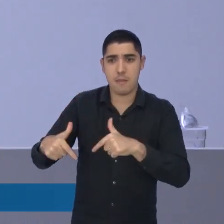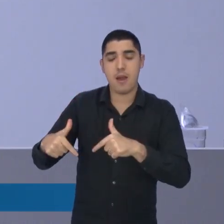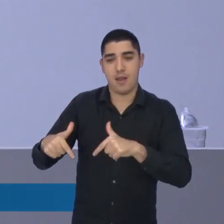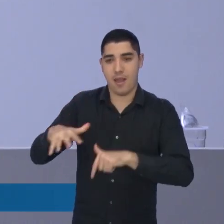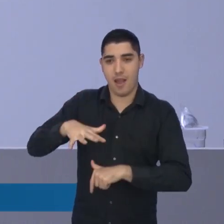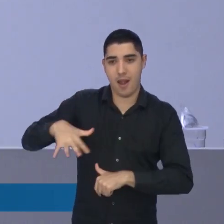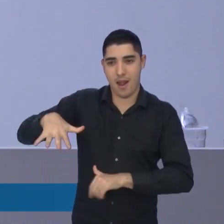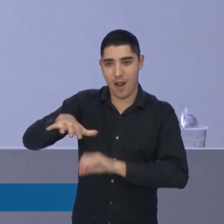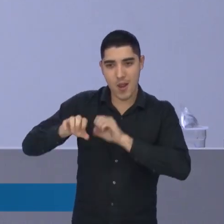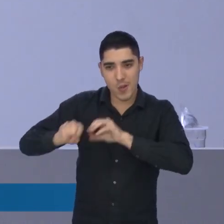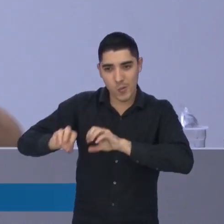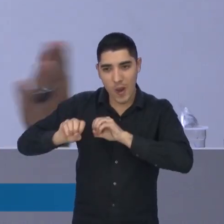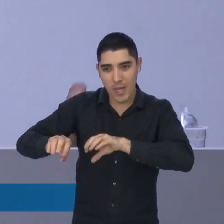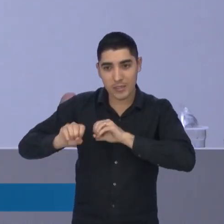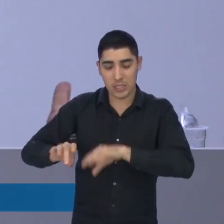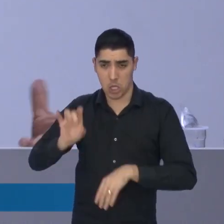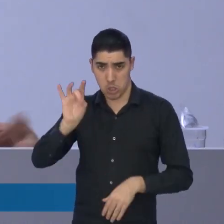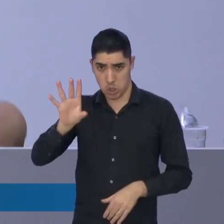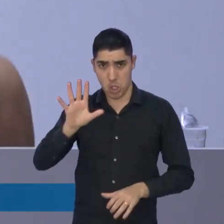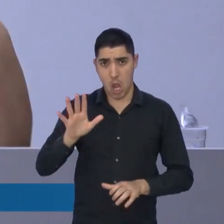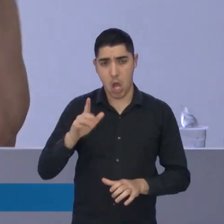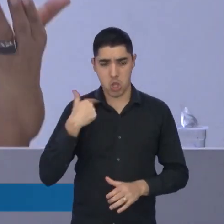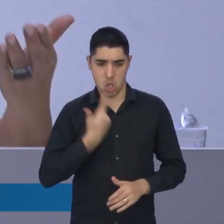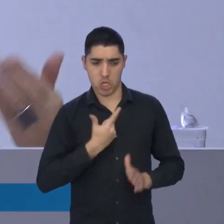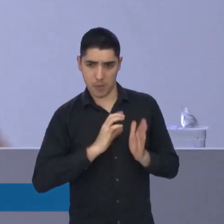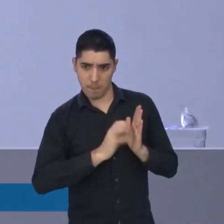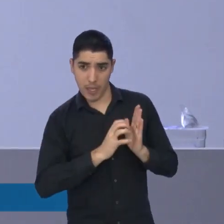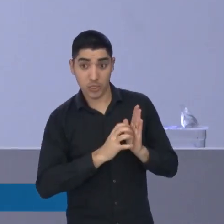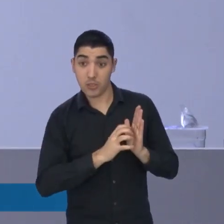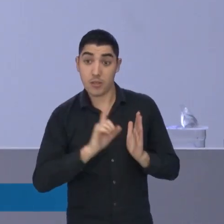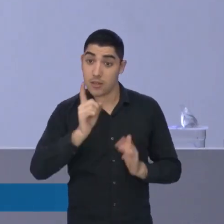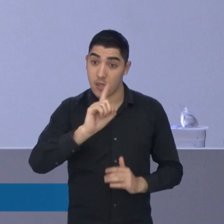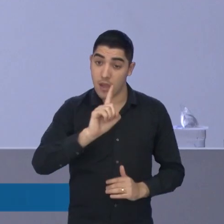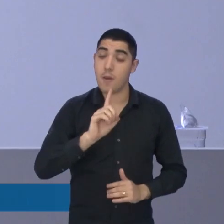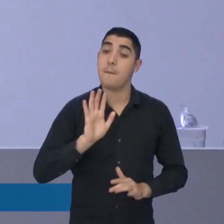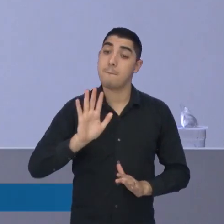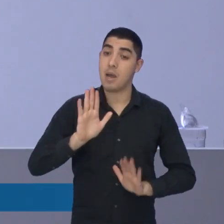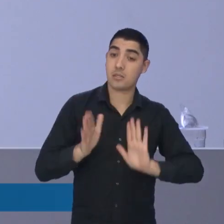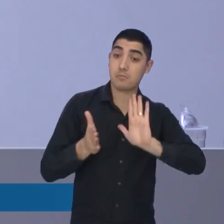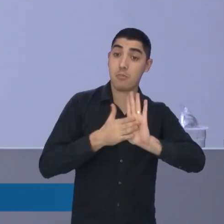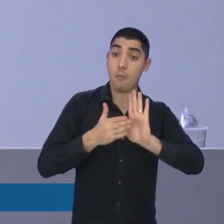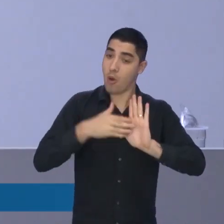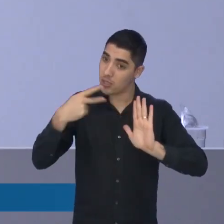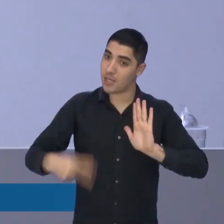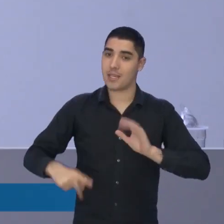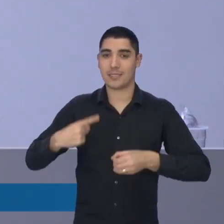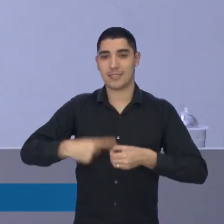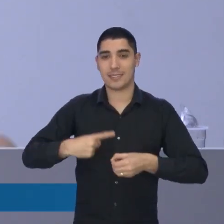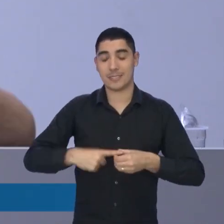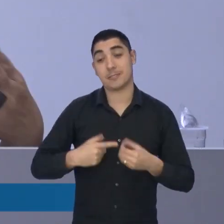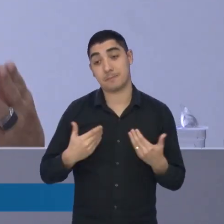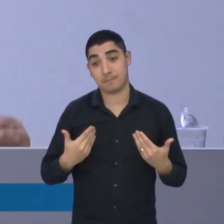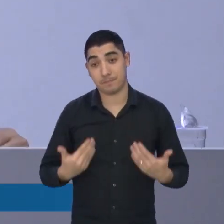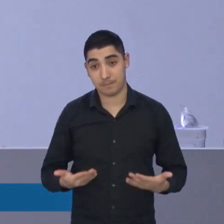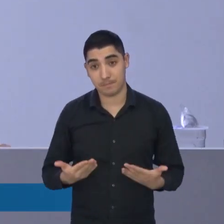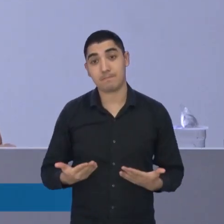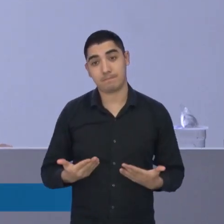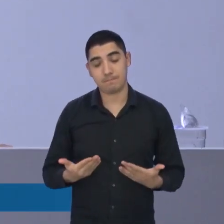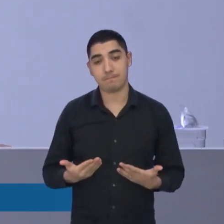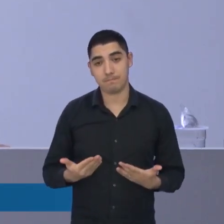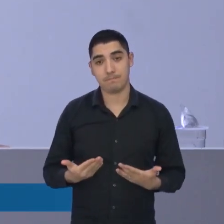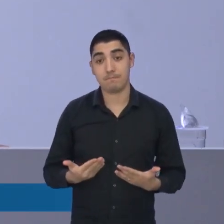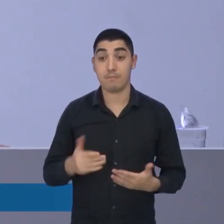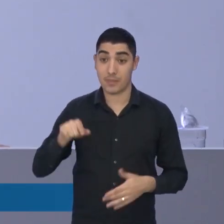Não só como um programa de governo de um partido, mas uma proposta para a cidade. E, em relação